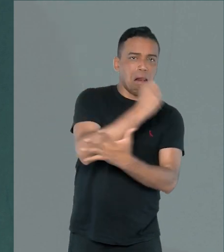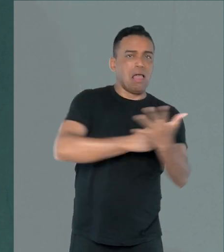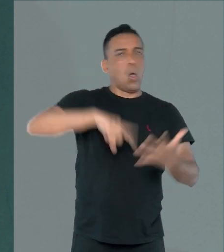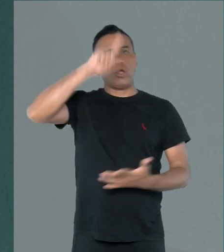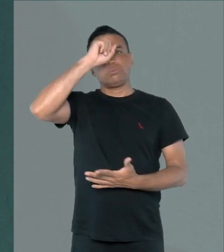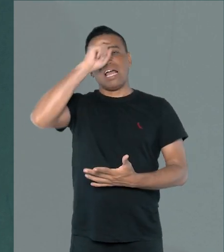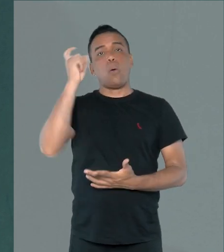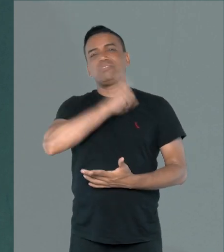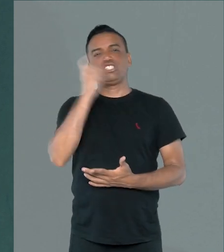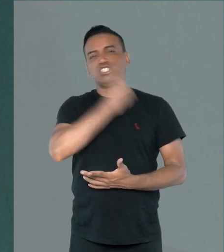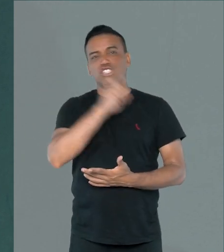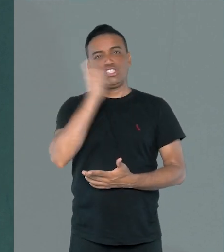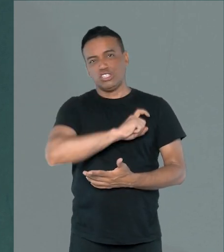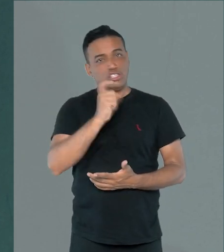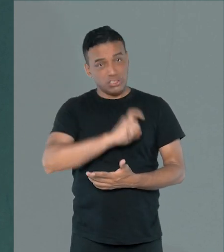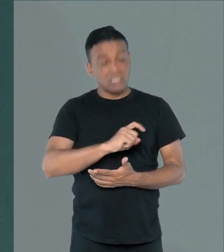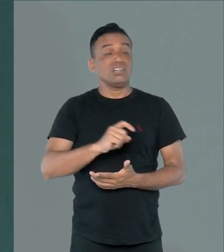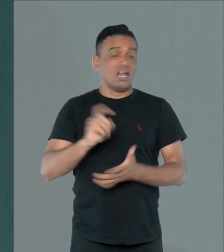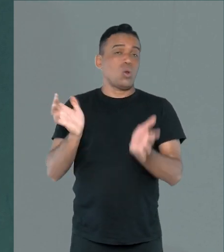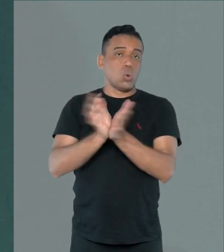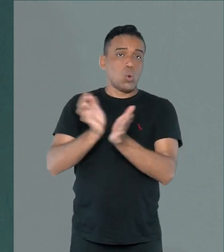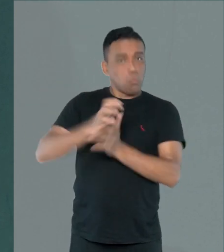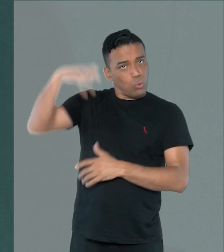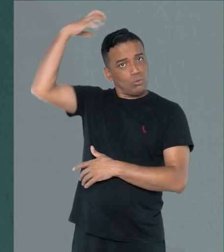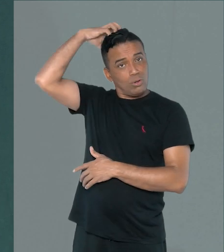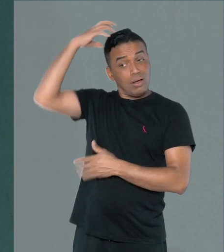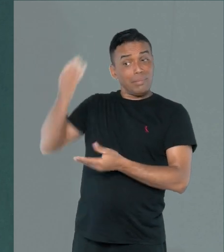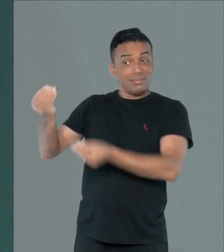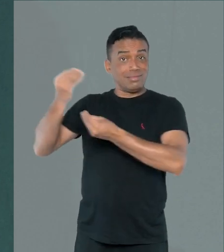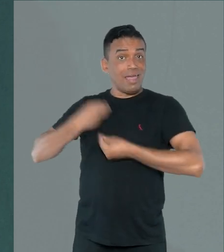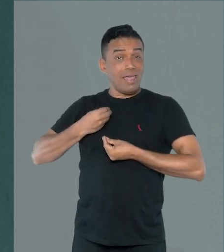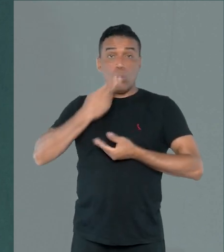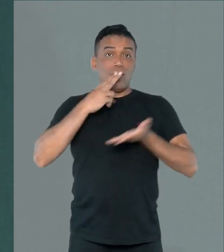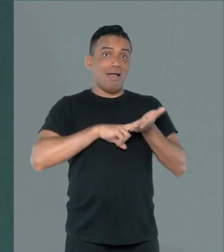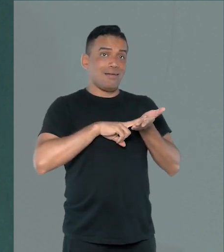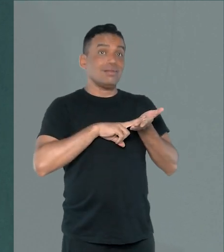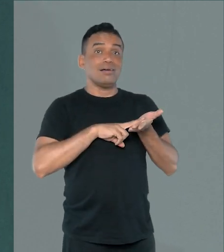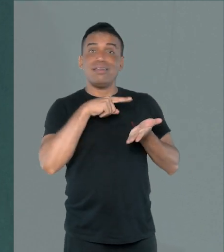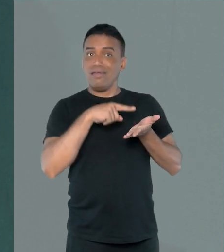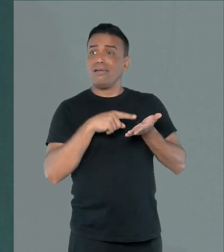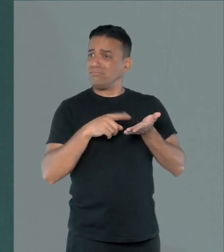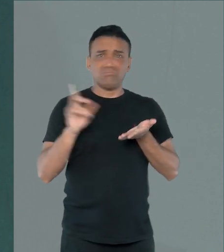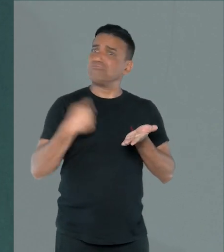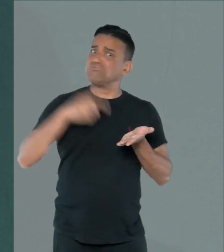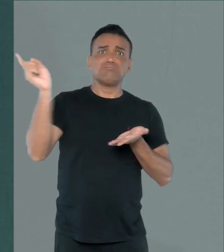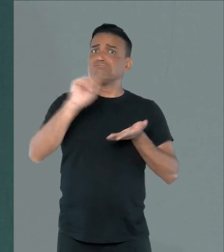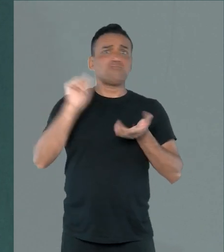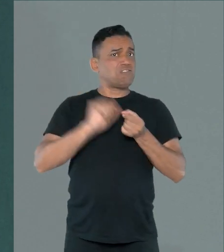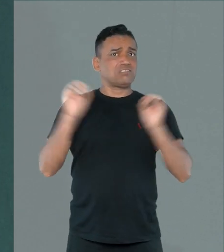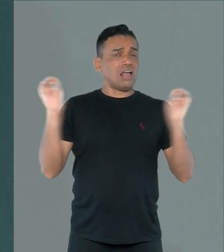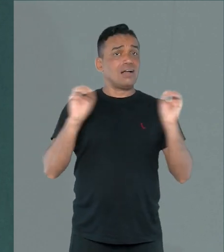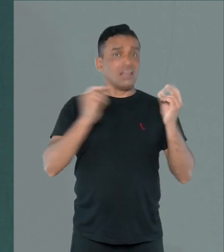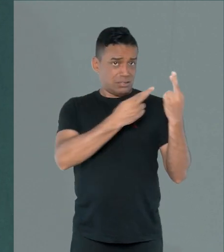uma mentira. Inclusive, um monarquista me passou a carta dele, em que ele diz que isso nunca houve, ele se defende ardorosamente. Ele teve